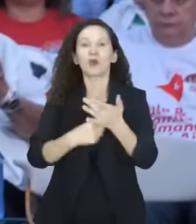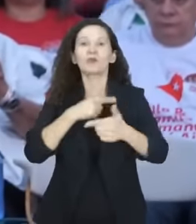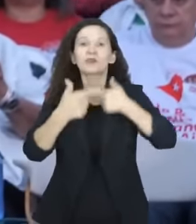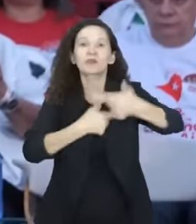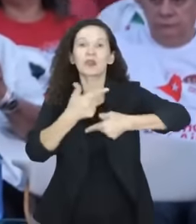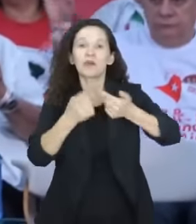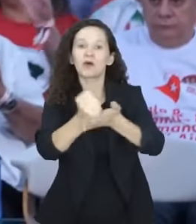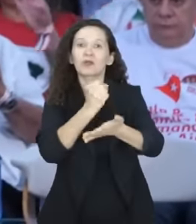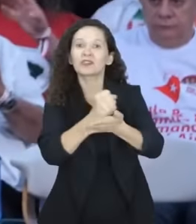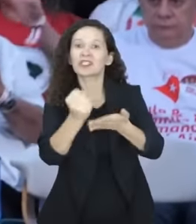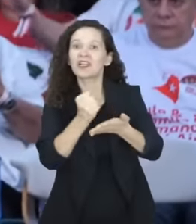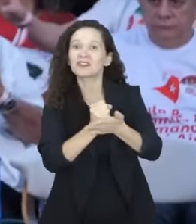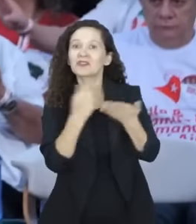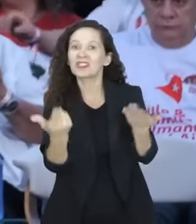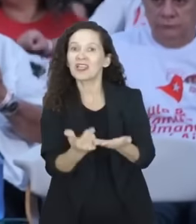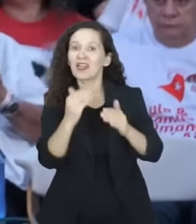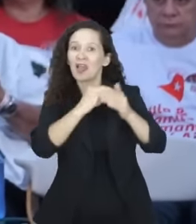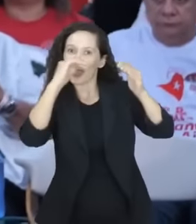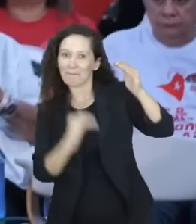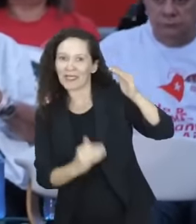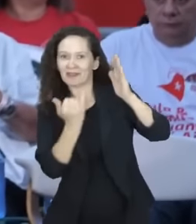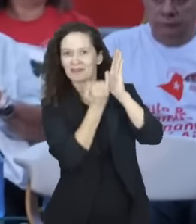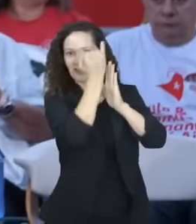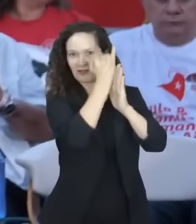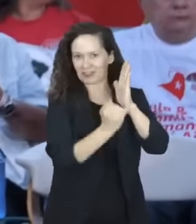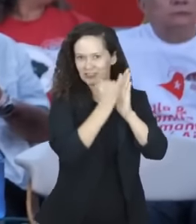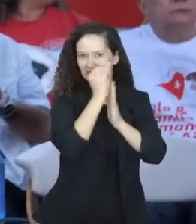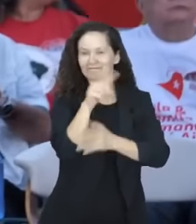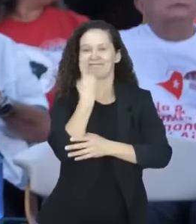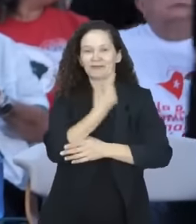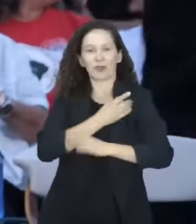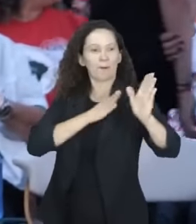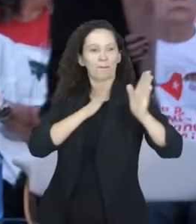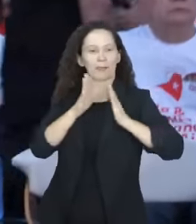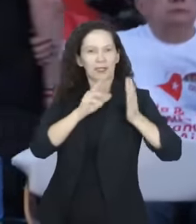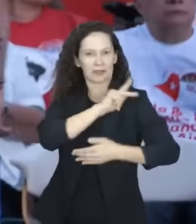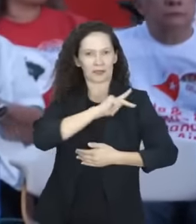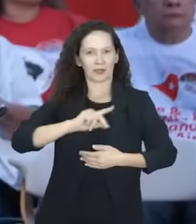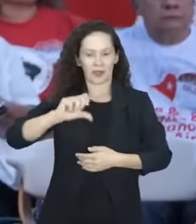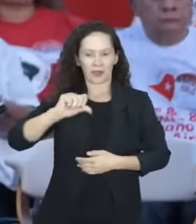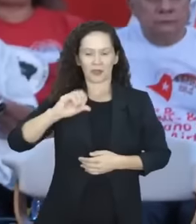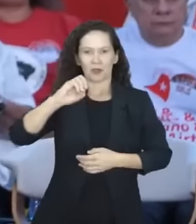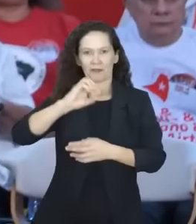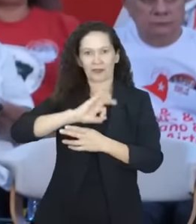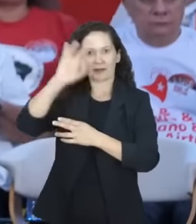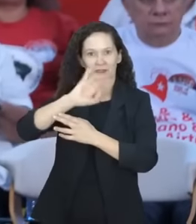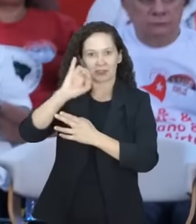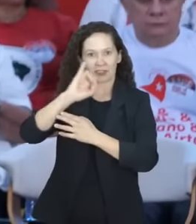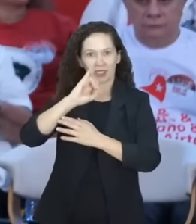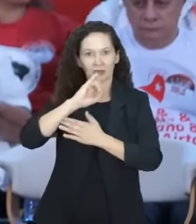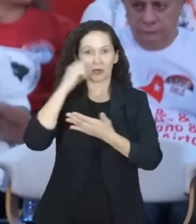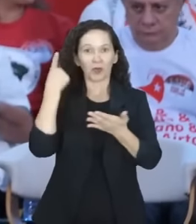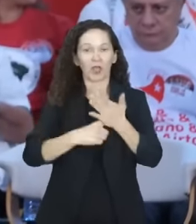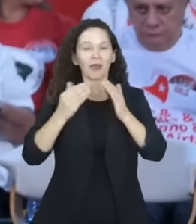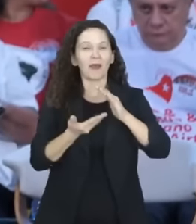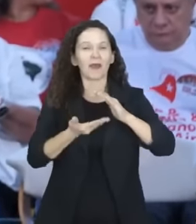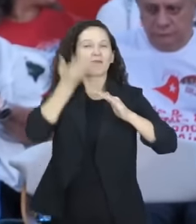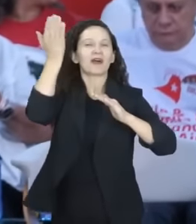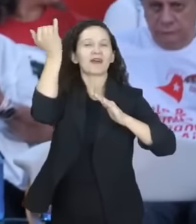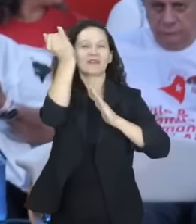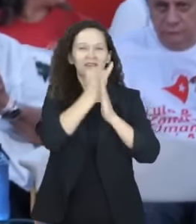da inflação. No nosso tempo, 90% era feito acima da inflação. O que nós estamos